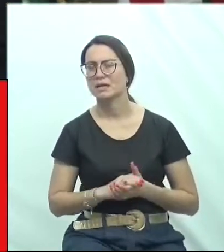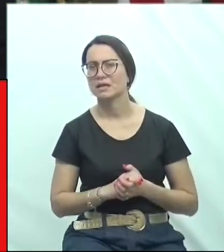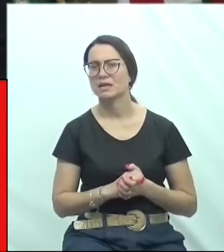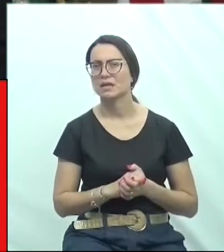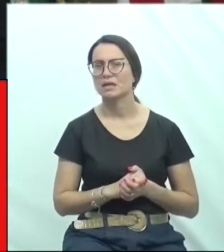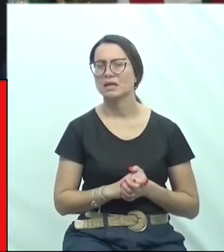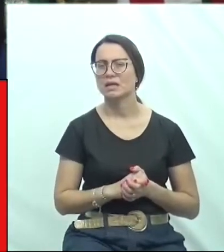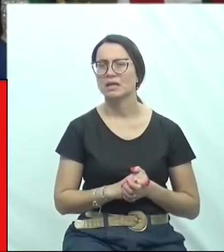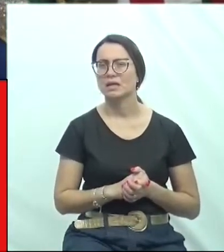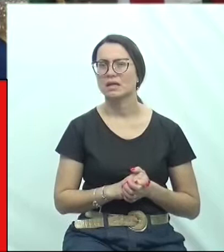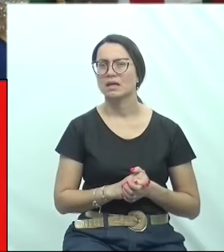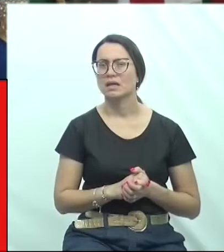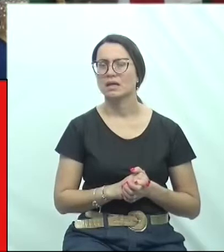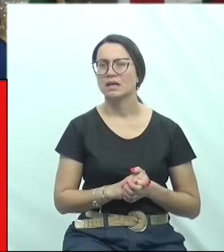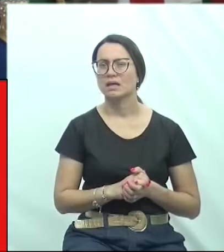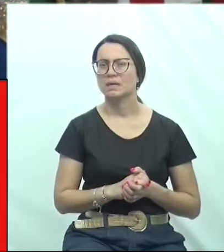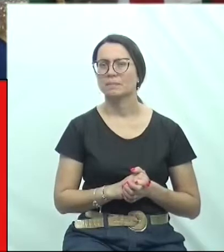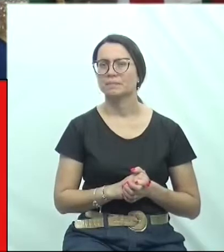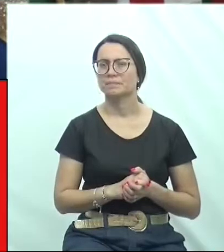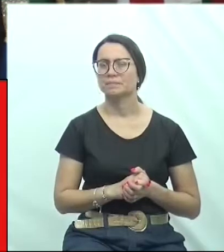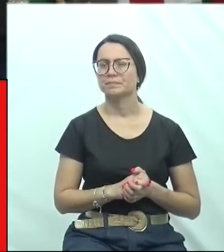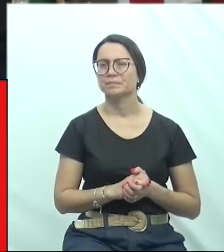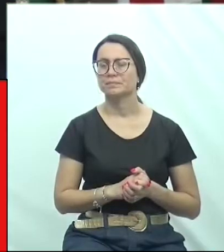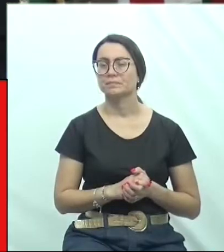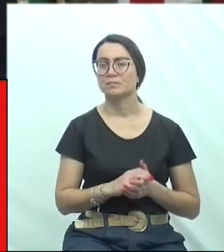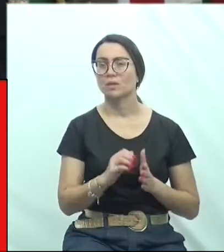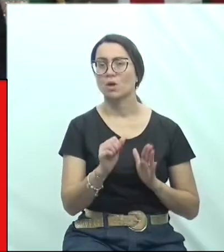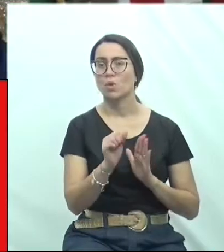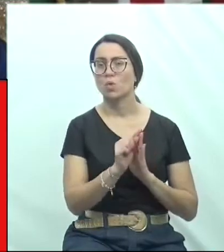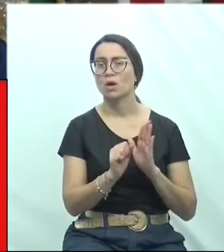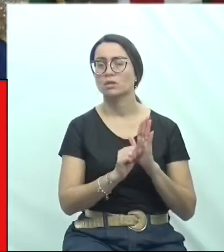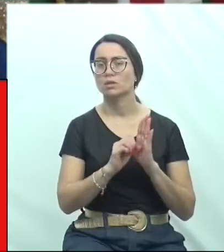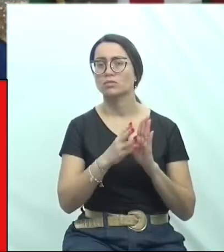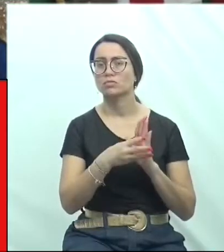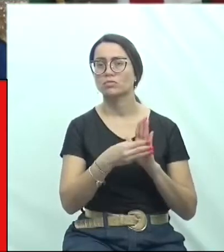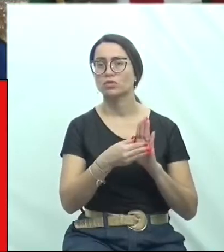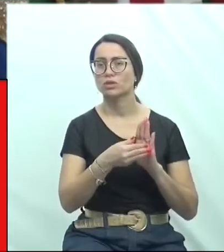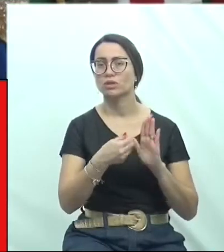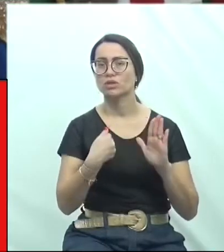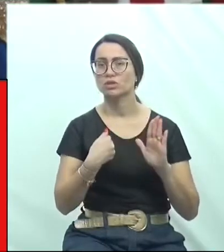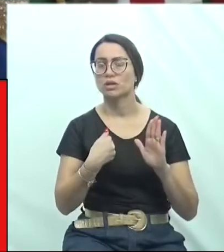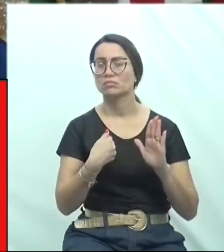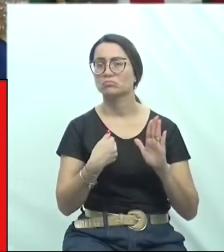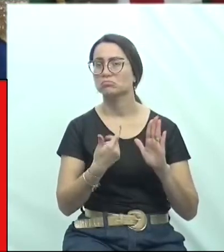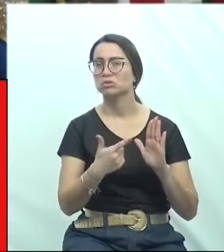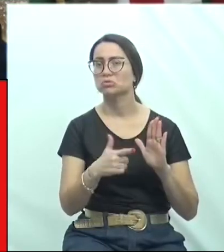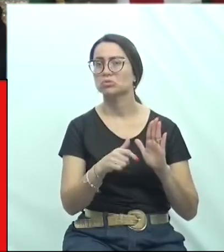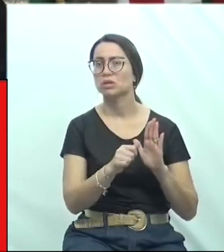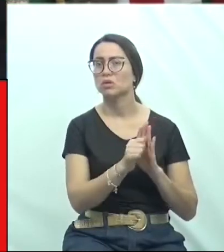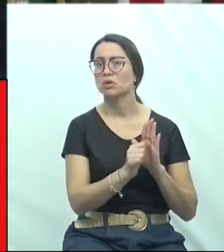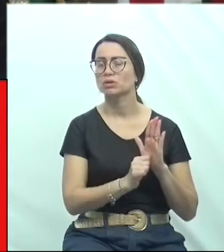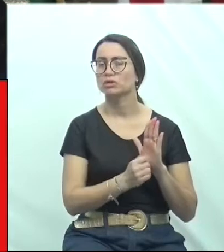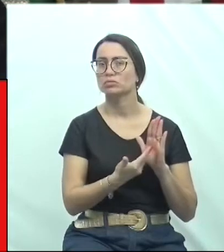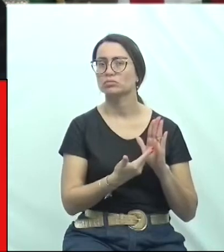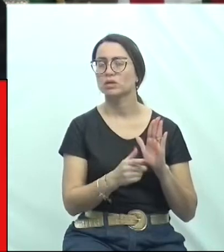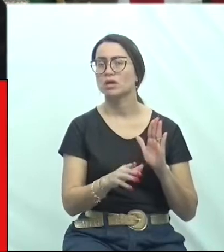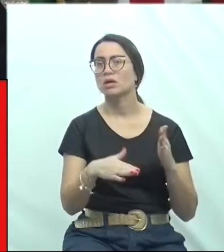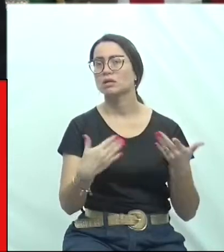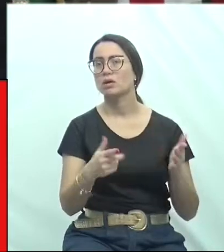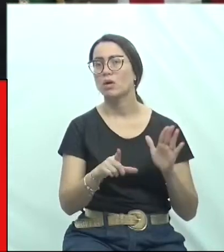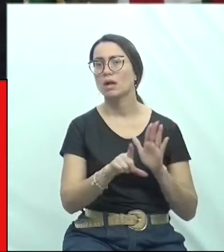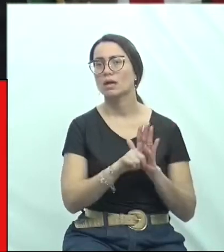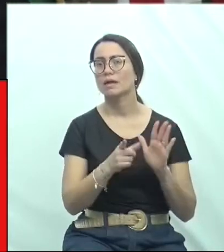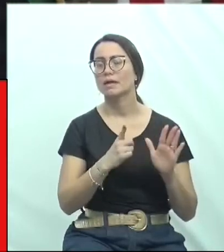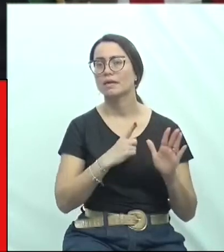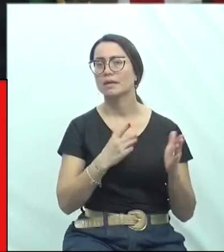perguntas. Inmetro. Foi suprimido esse artigo e ficou sem ele. Né? Ou seja, a lei que nós temos hoje